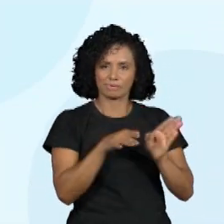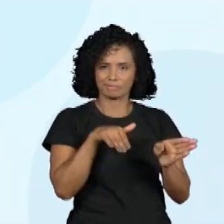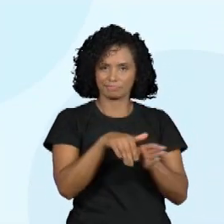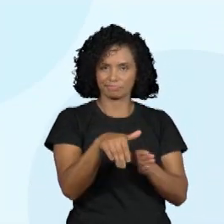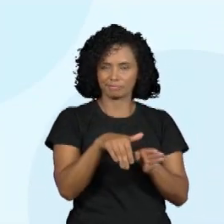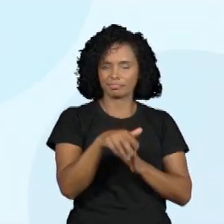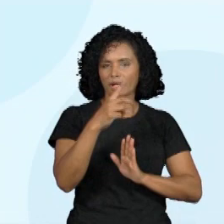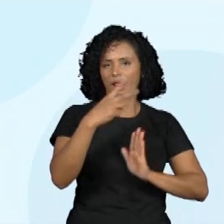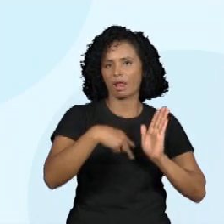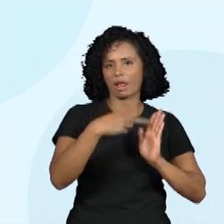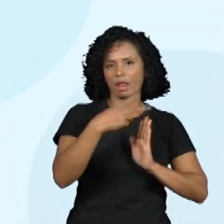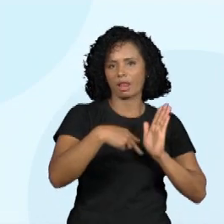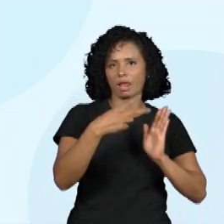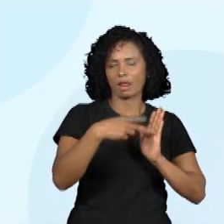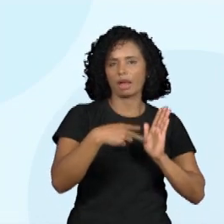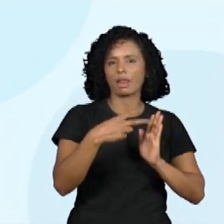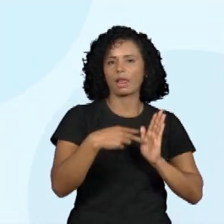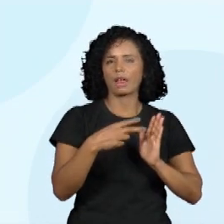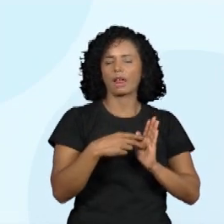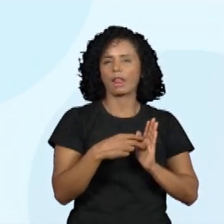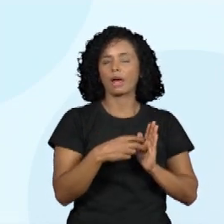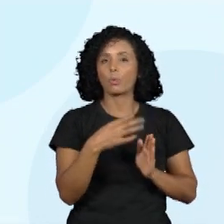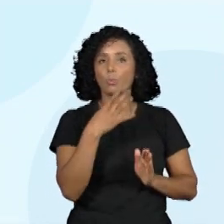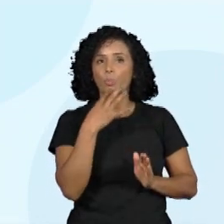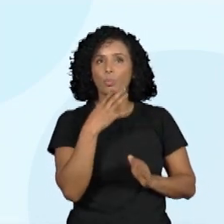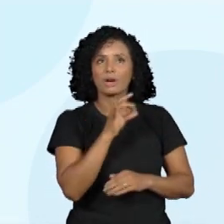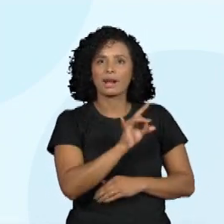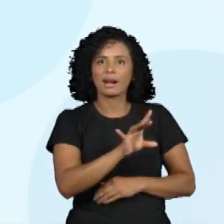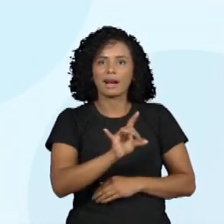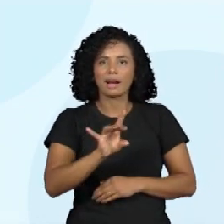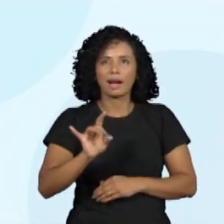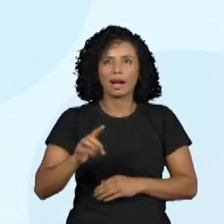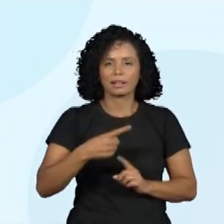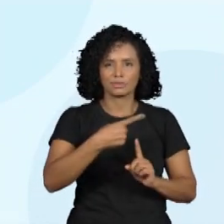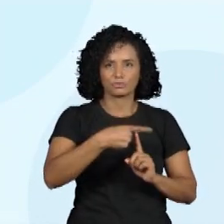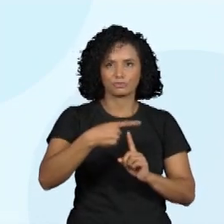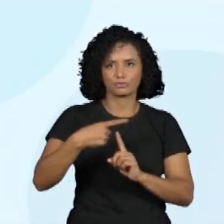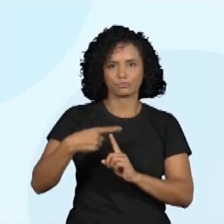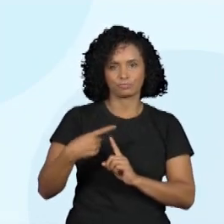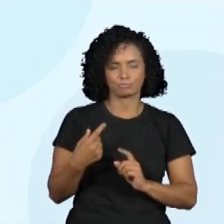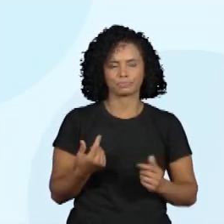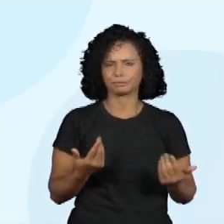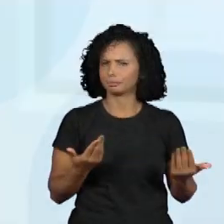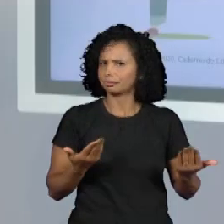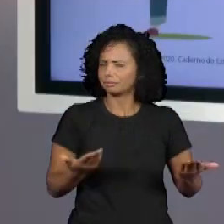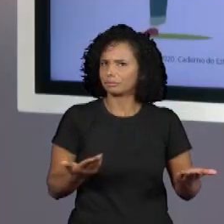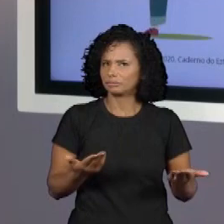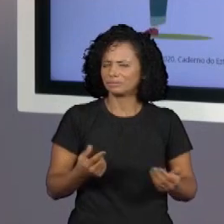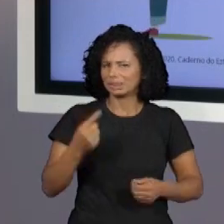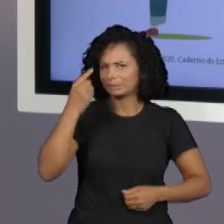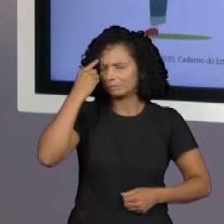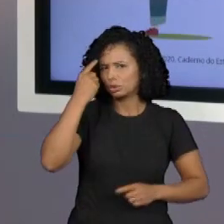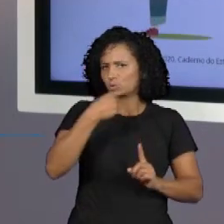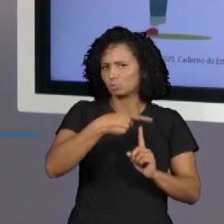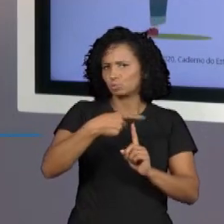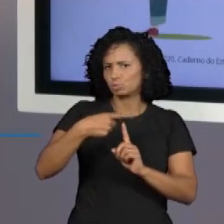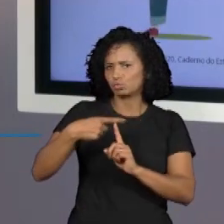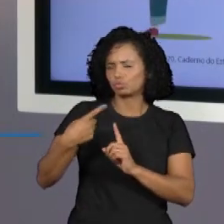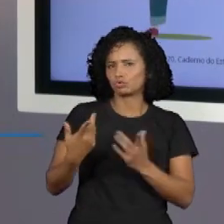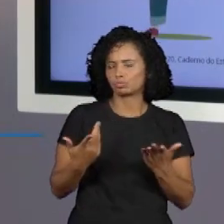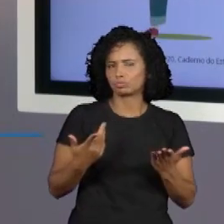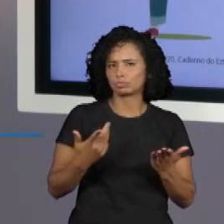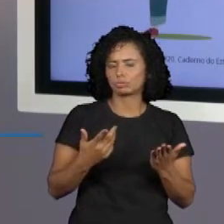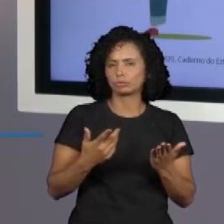instrucional e identificar características do gênero. Então, pensando aí só nesse tipo de texto, né? Nesse